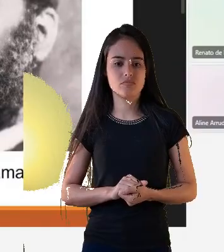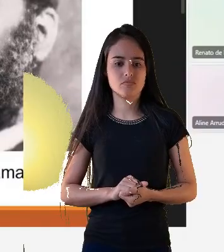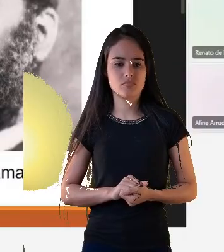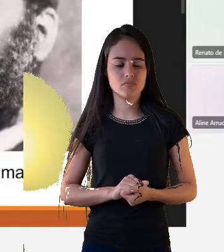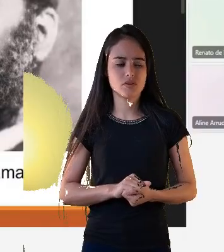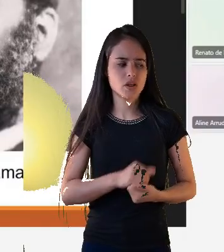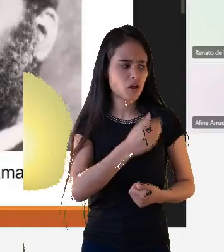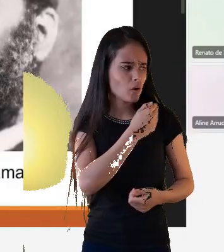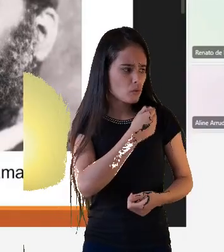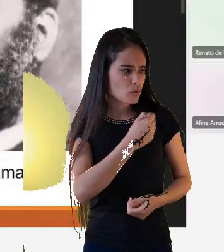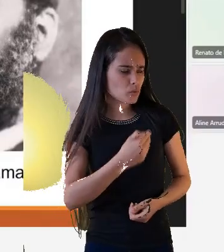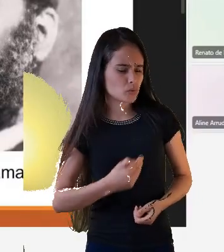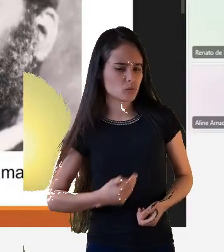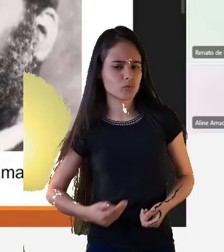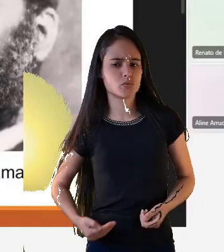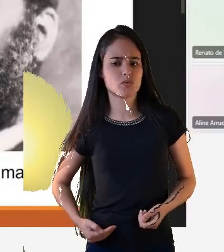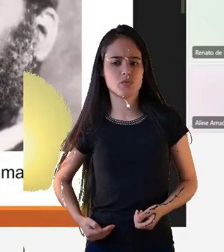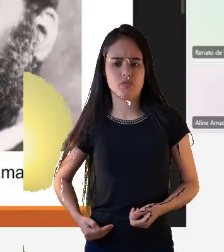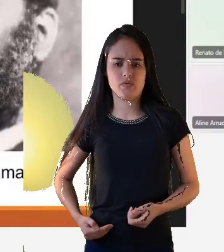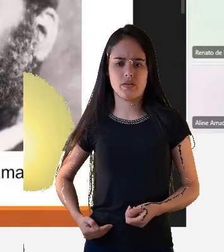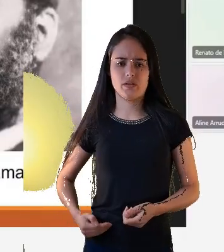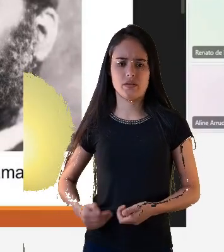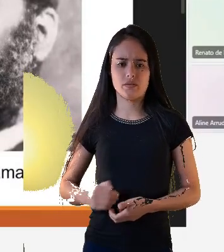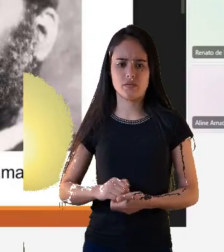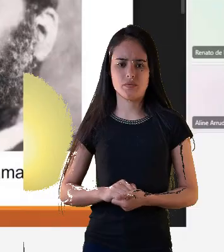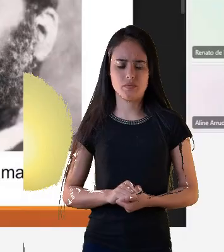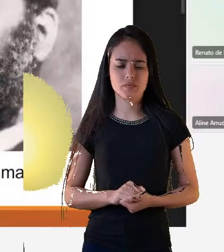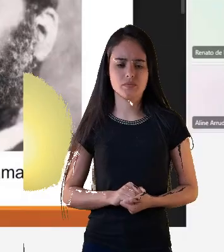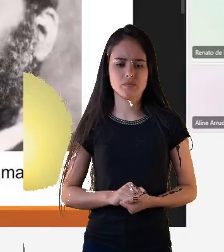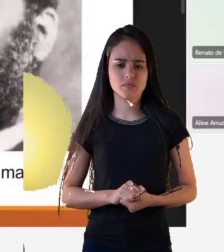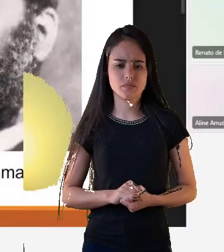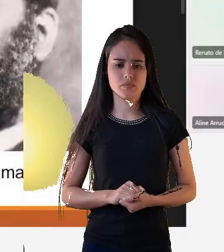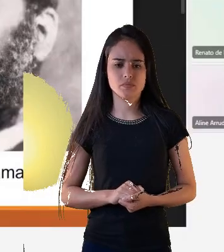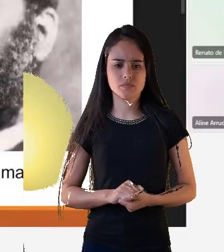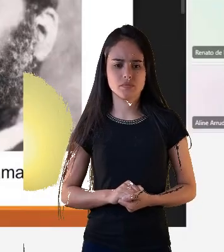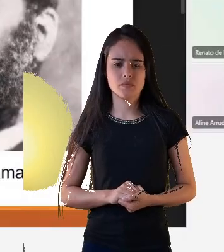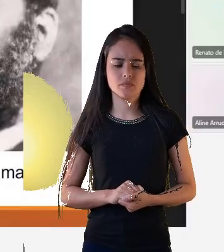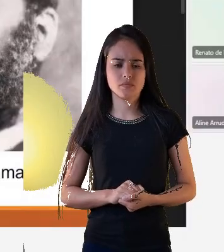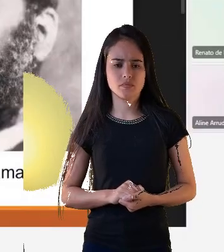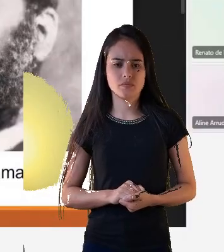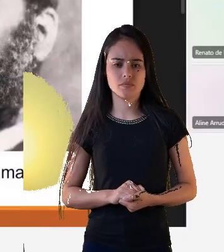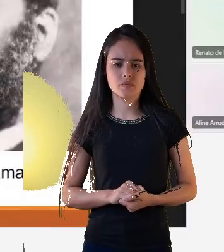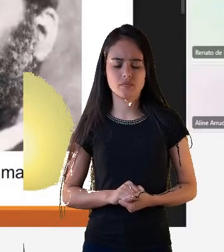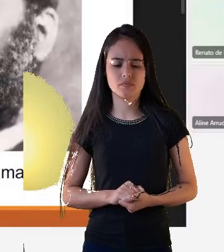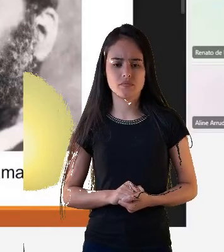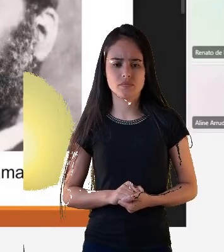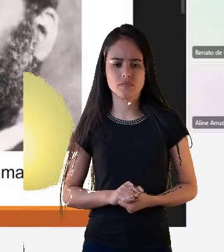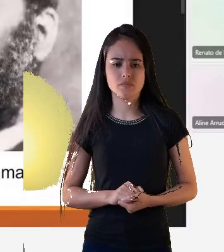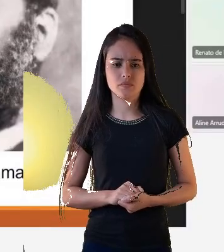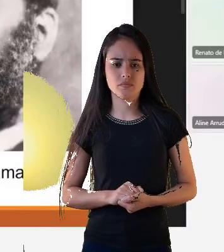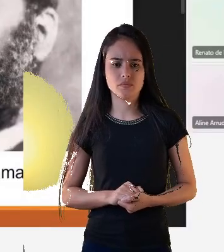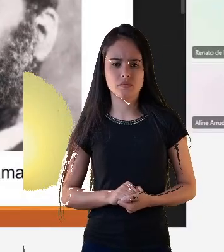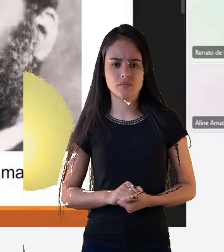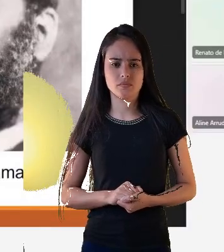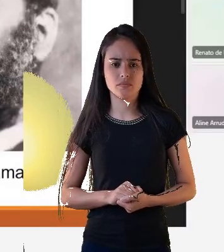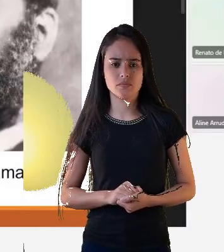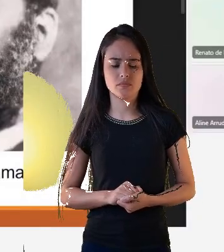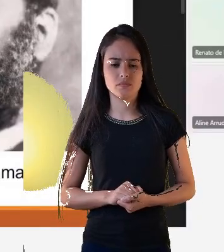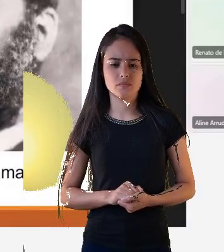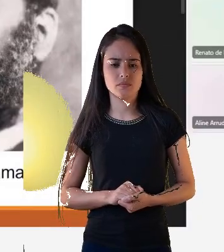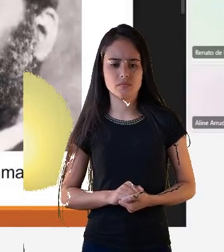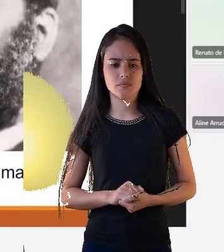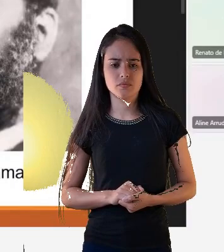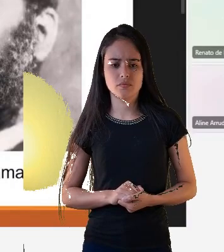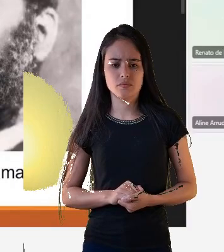porque eles influenciaram, né? E o André Rebouças influenciou muito, né, na